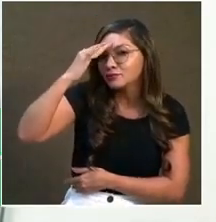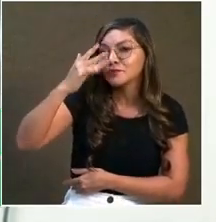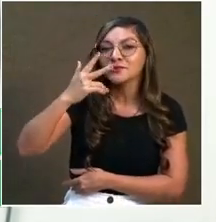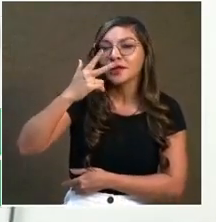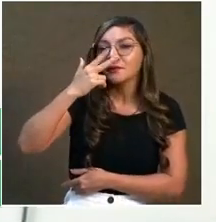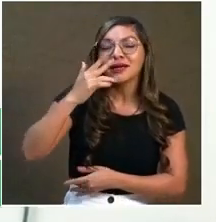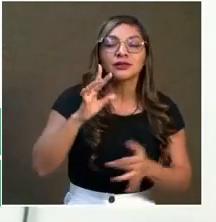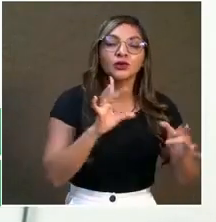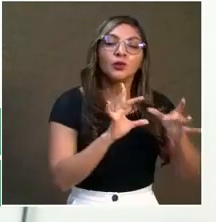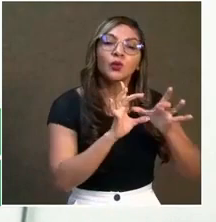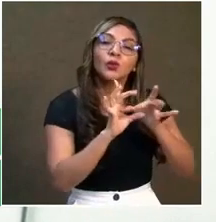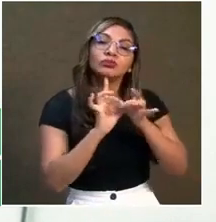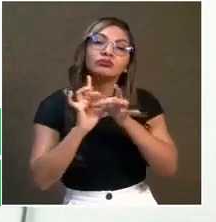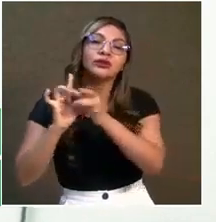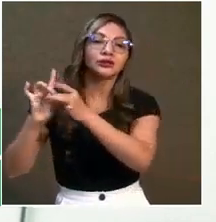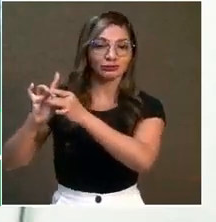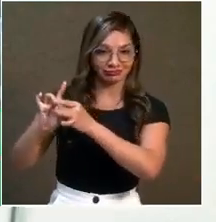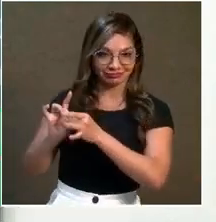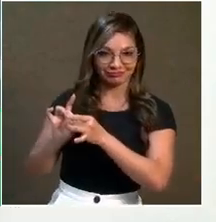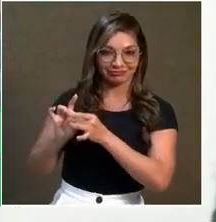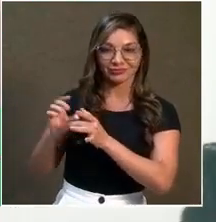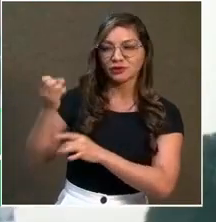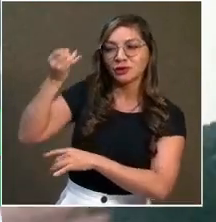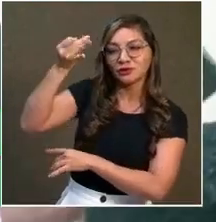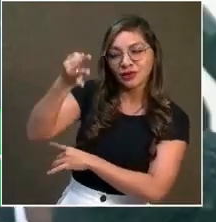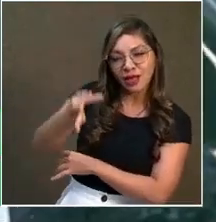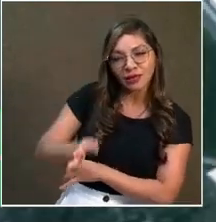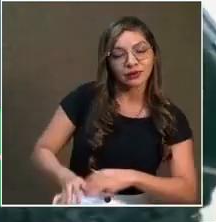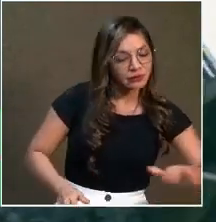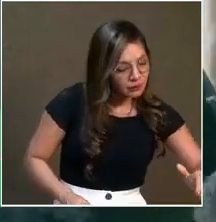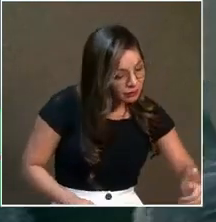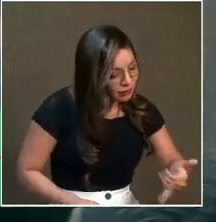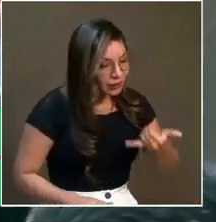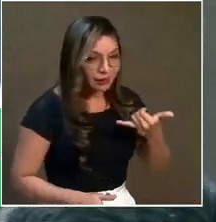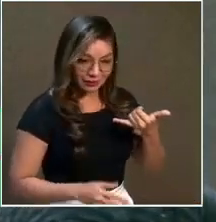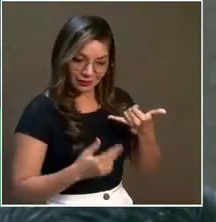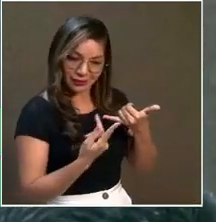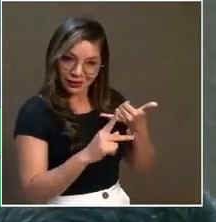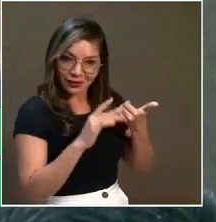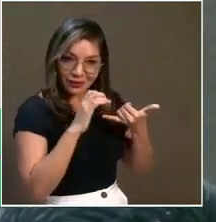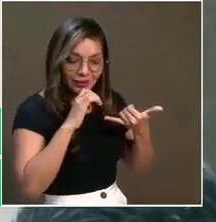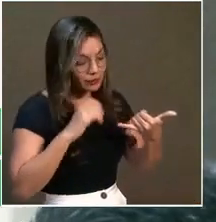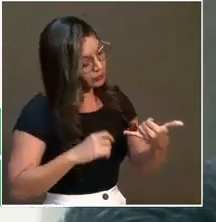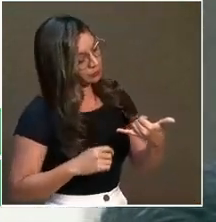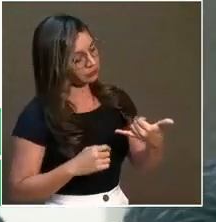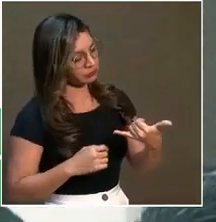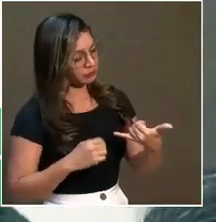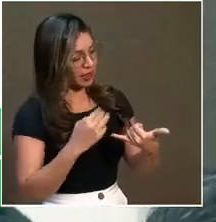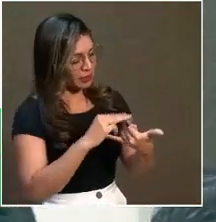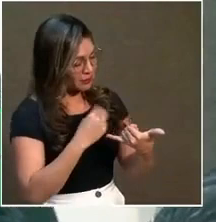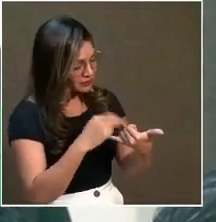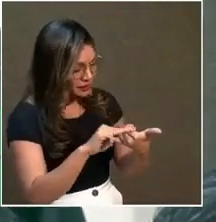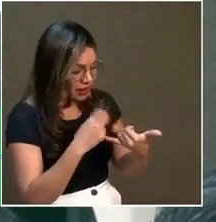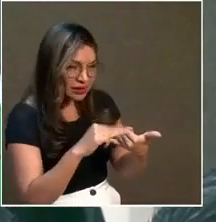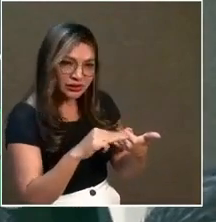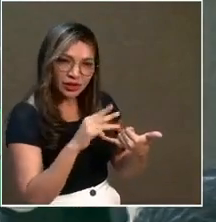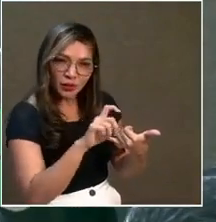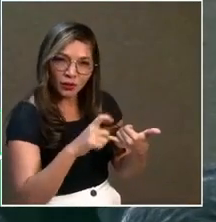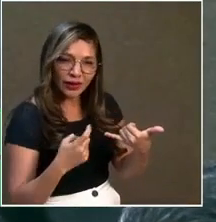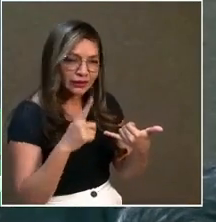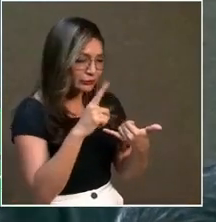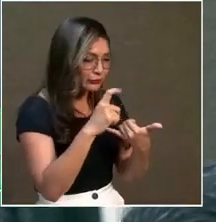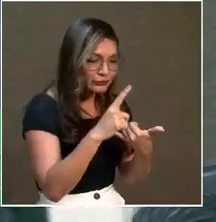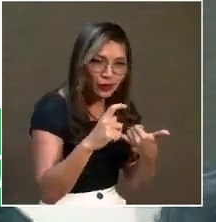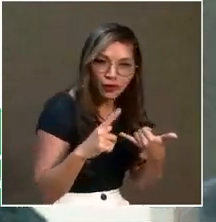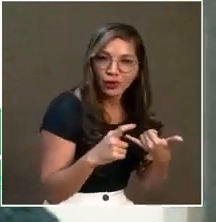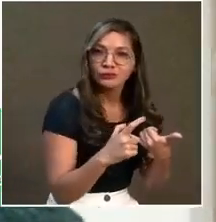o que ocorreu. Naquela noite ele pegou a mensagem, ele pegou troca de conversas,